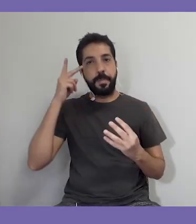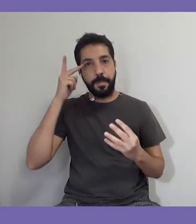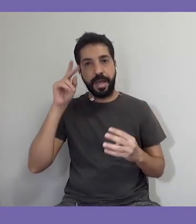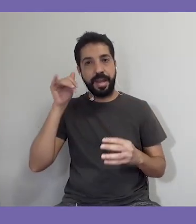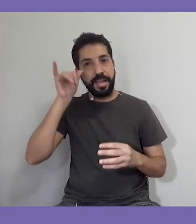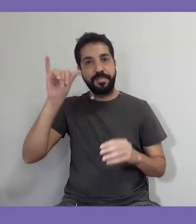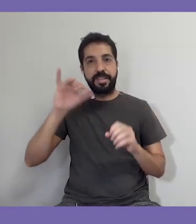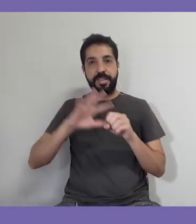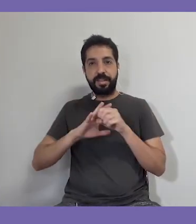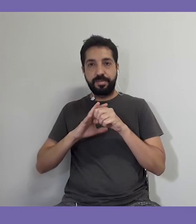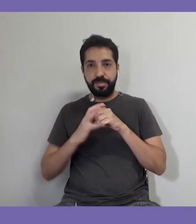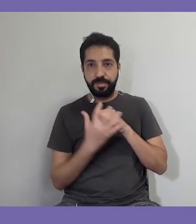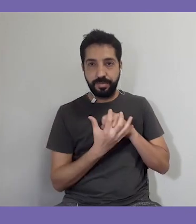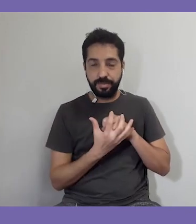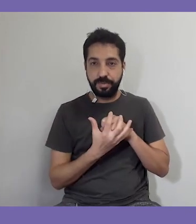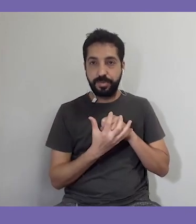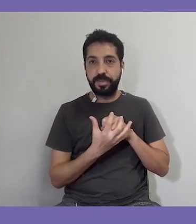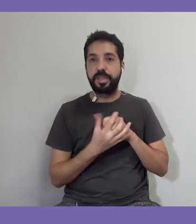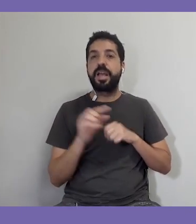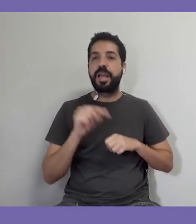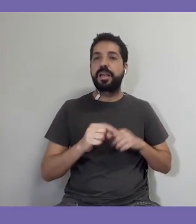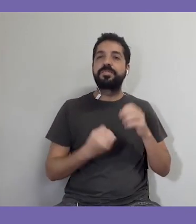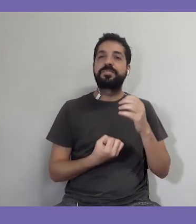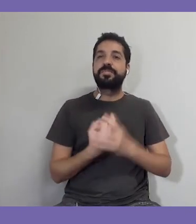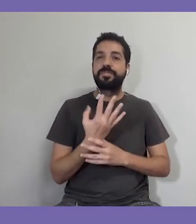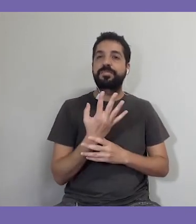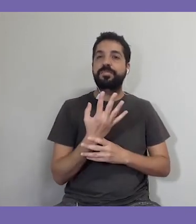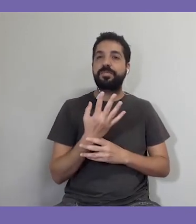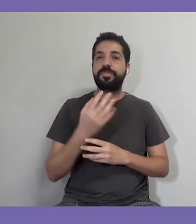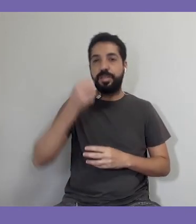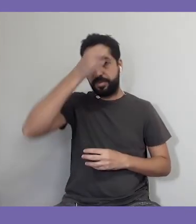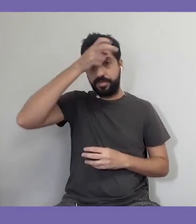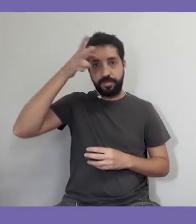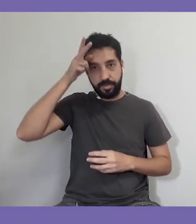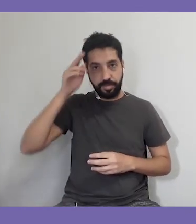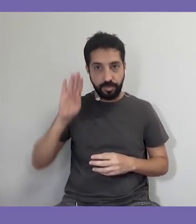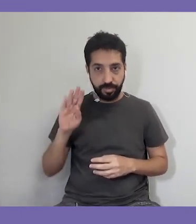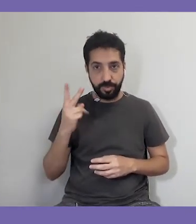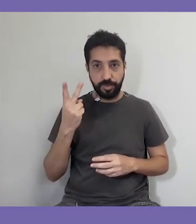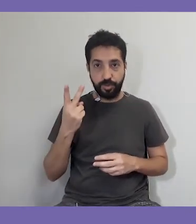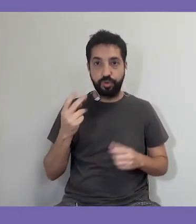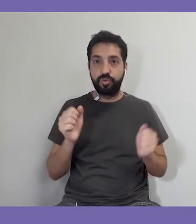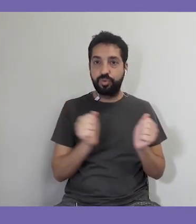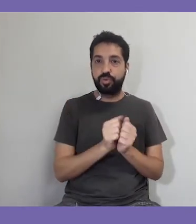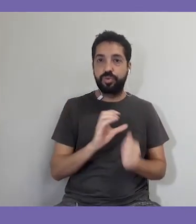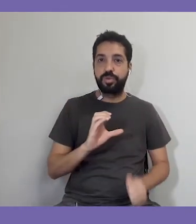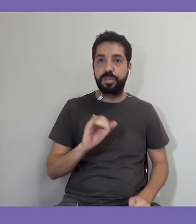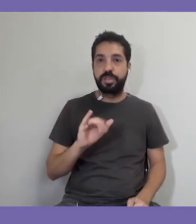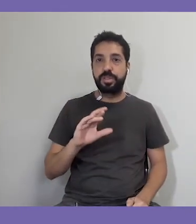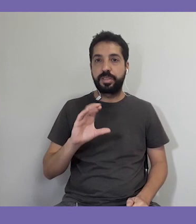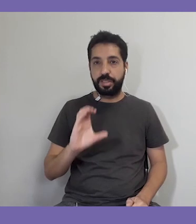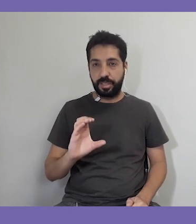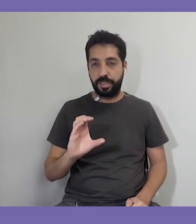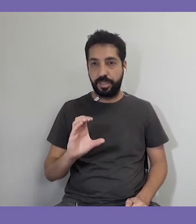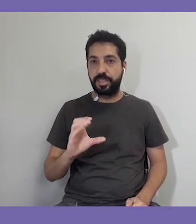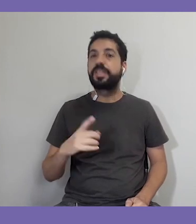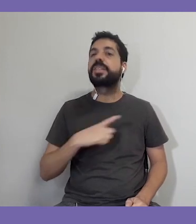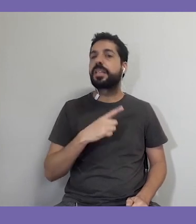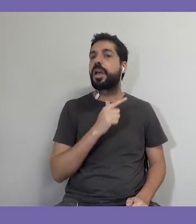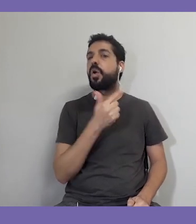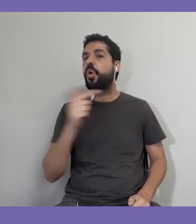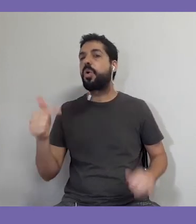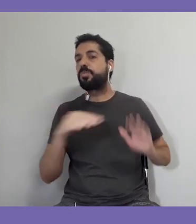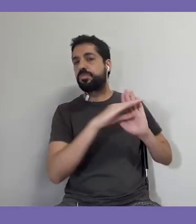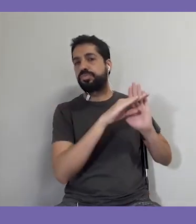de cultura, em parceria com o CIRC. O Circuito em Casa, ele segue com muitas